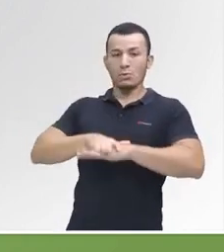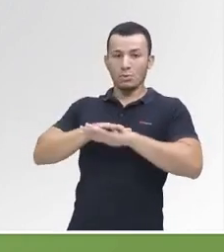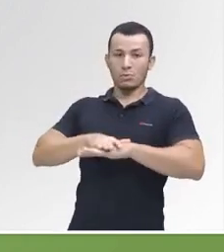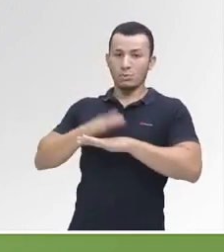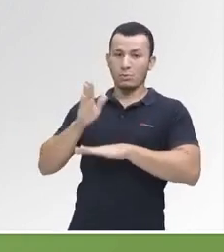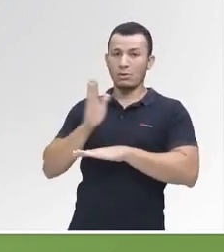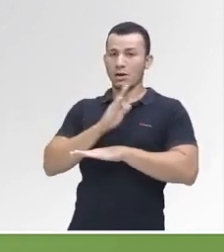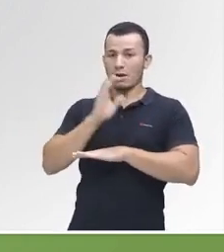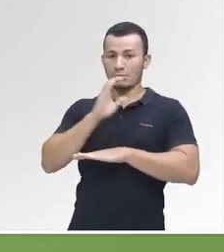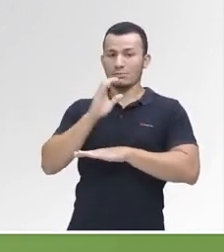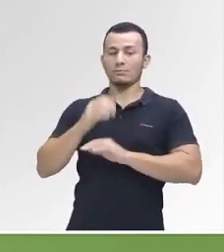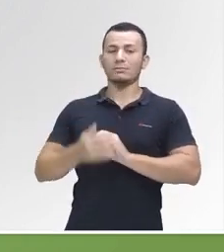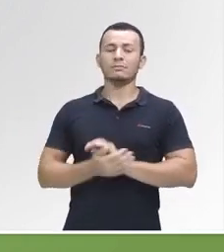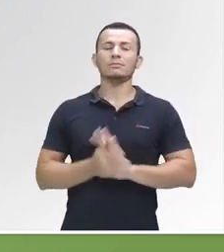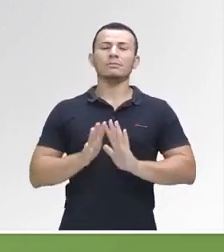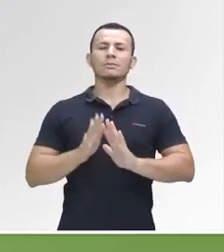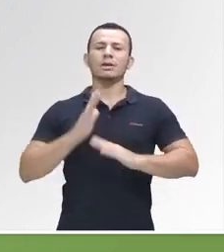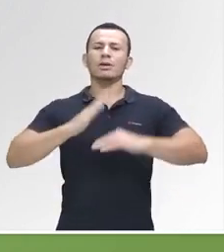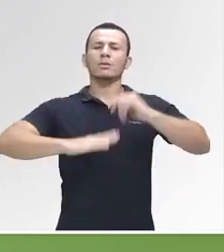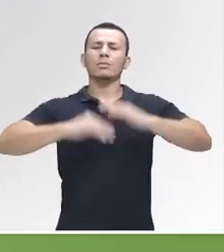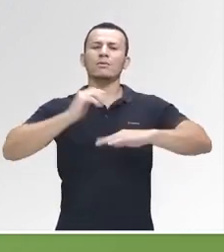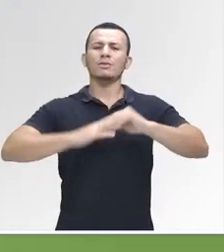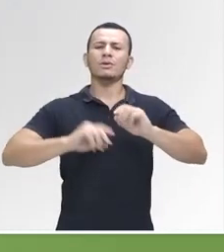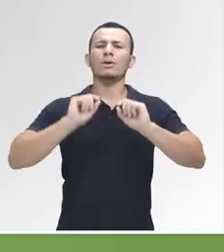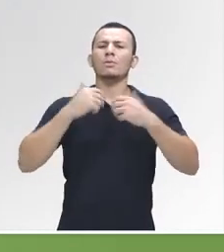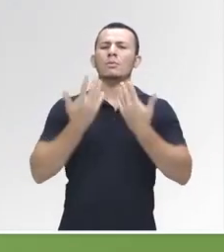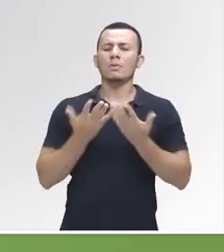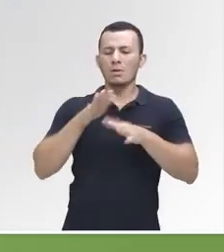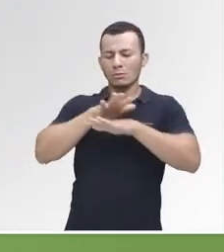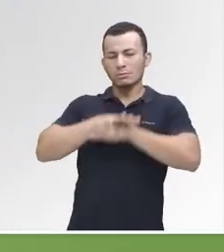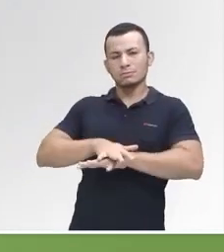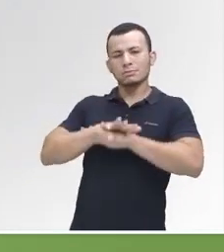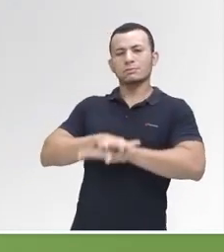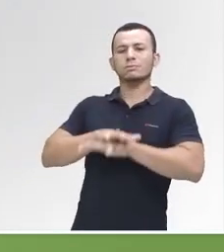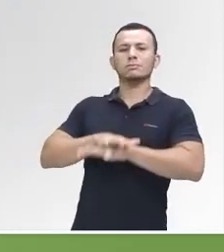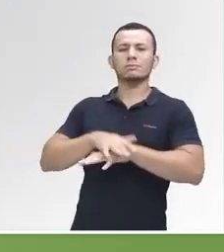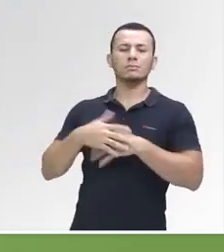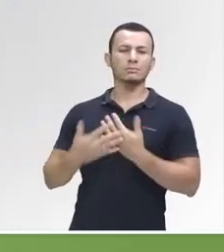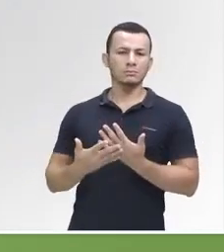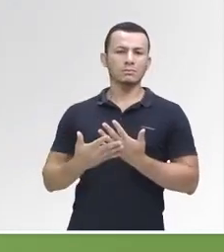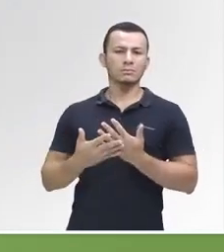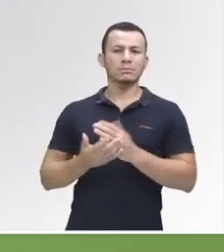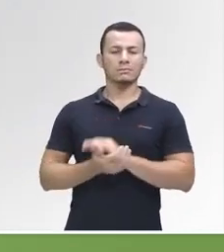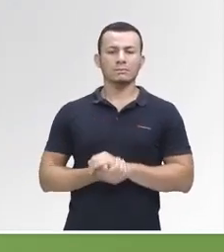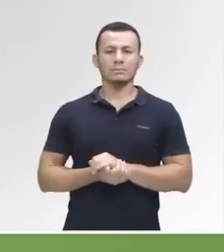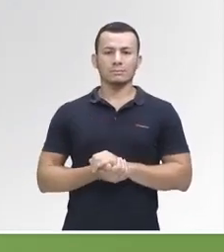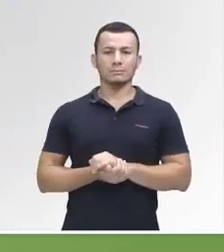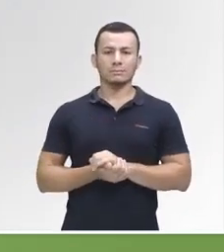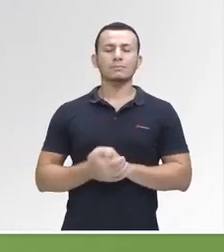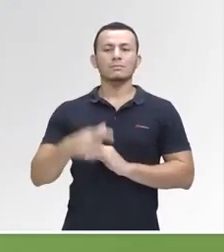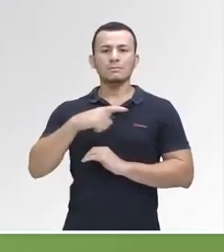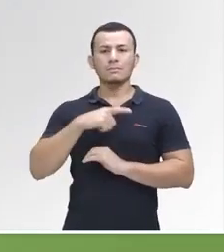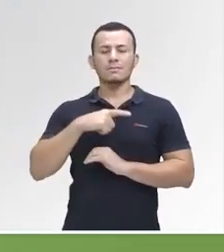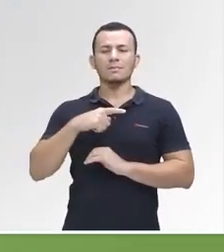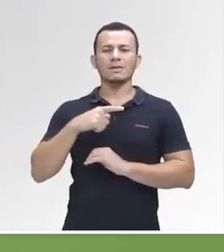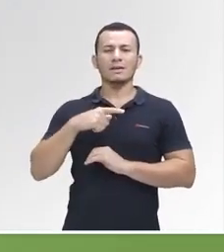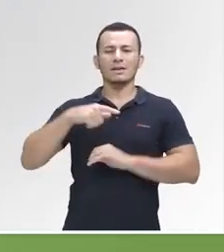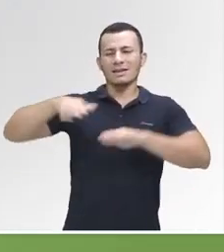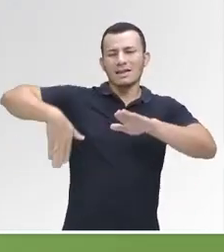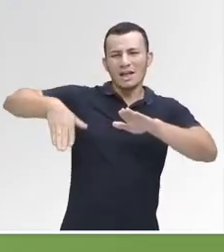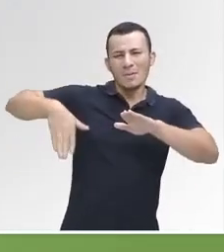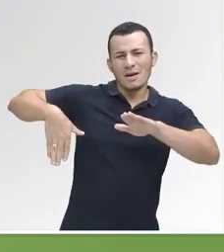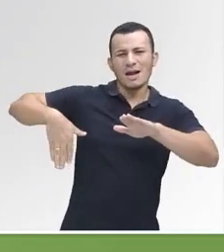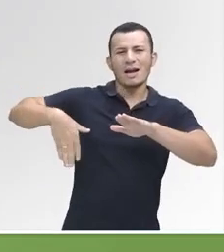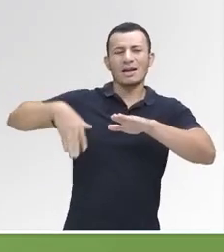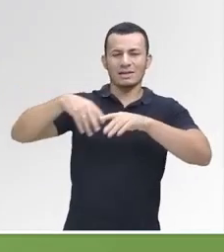é o profissional que faz essa massagem? Que nós encontramos geralmente nas praias, são